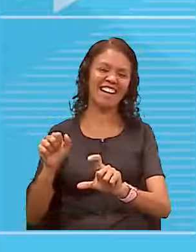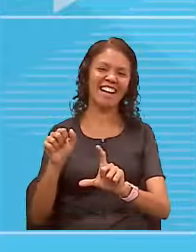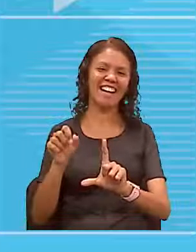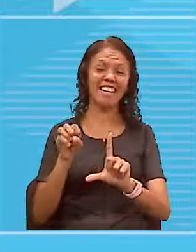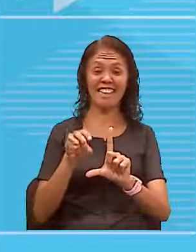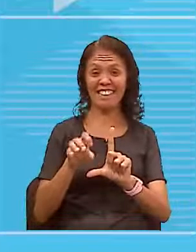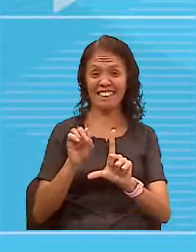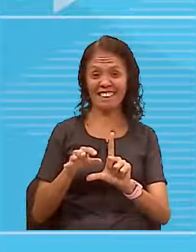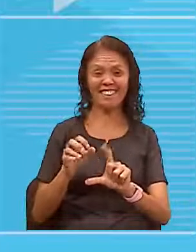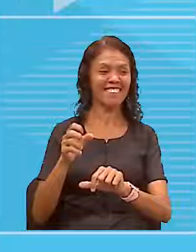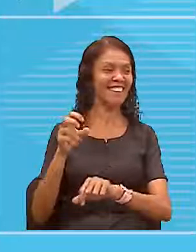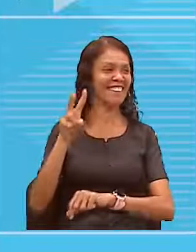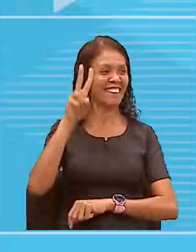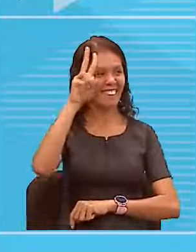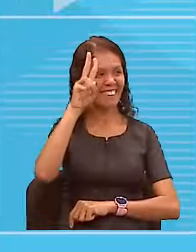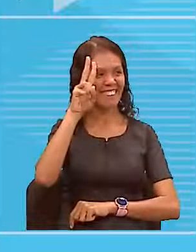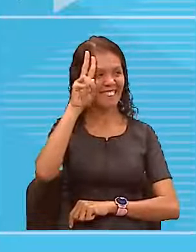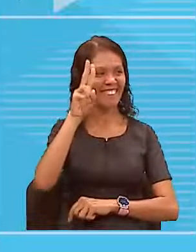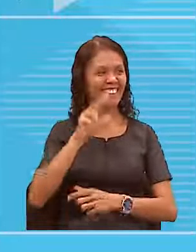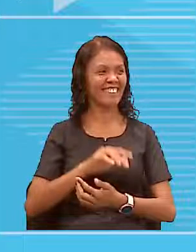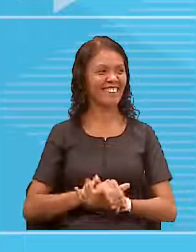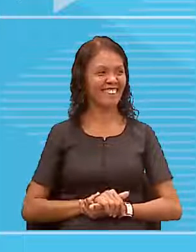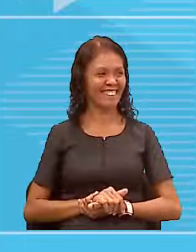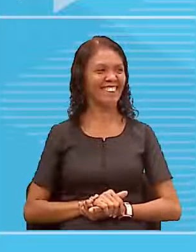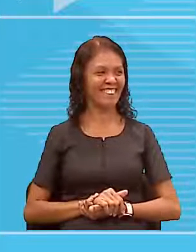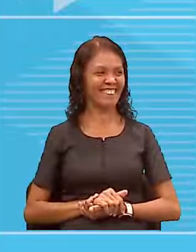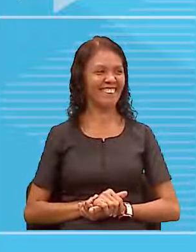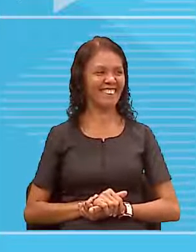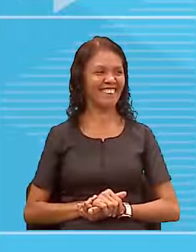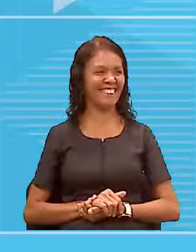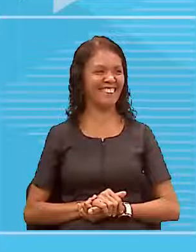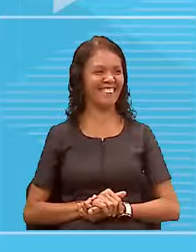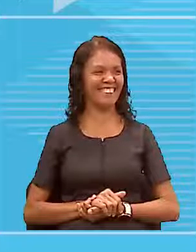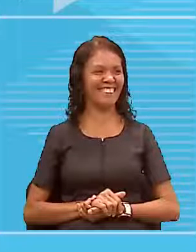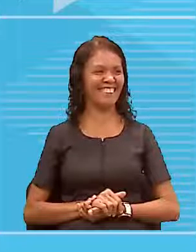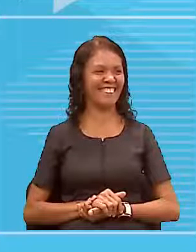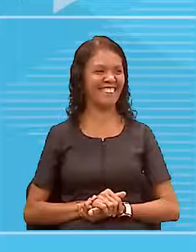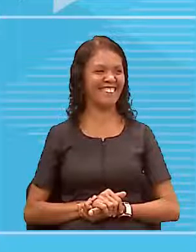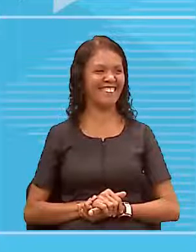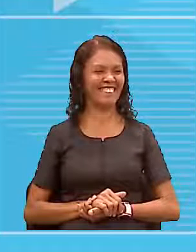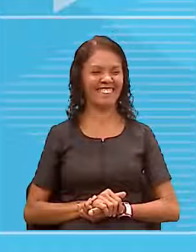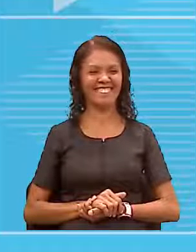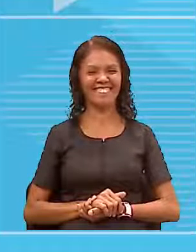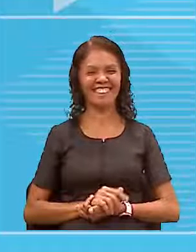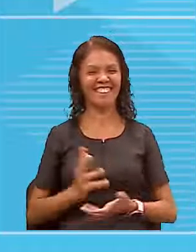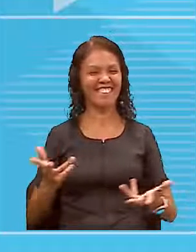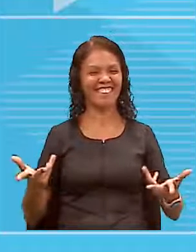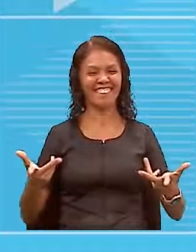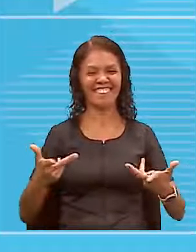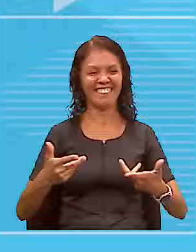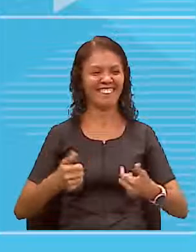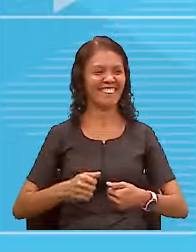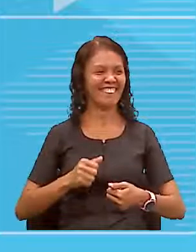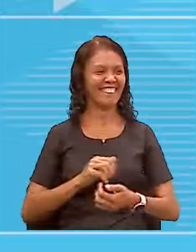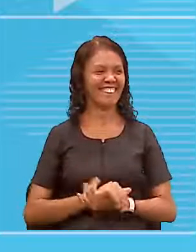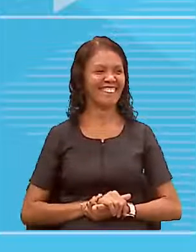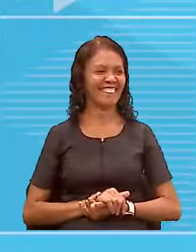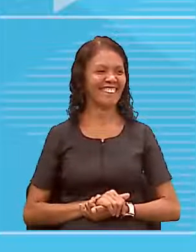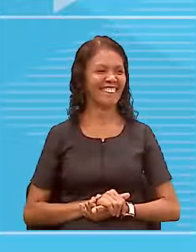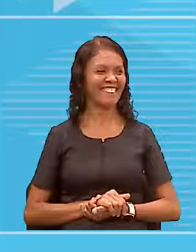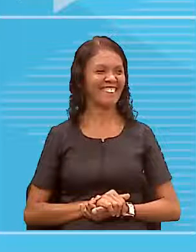aula, né? Como fazer uma graduação em história. Nossa, deve ser maravilhoso demais. Sou